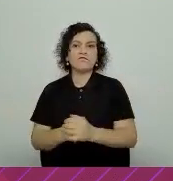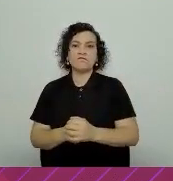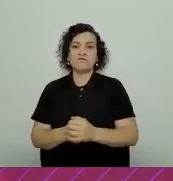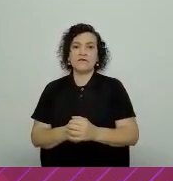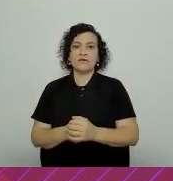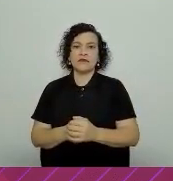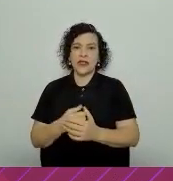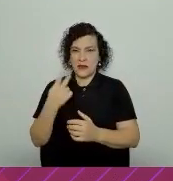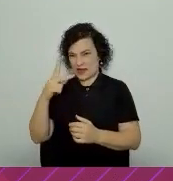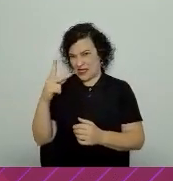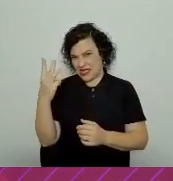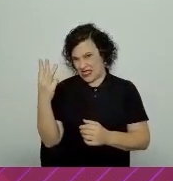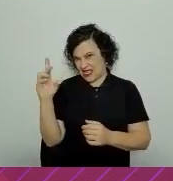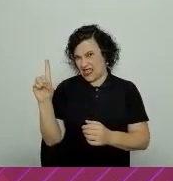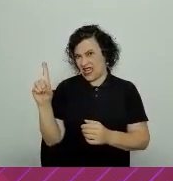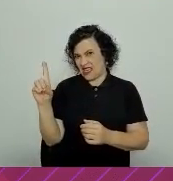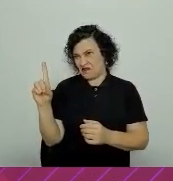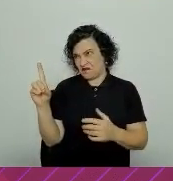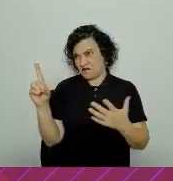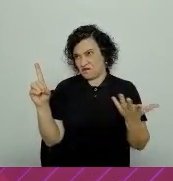mas ele é 3D